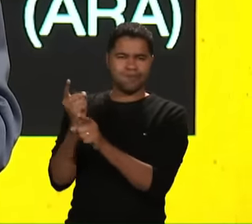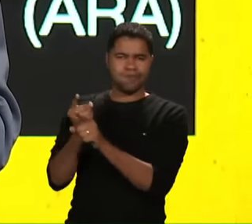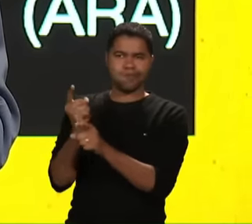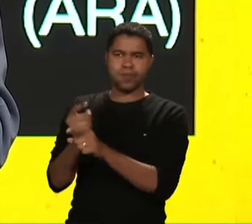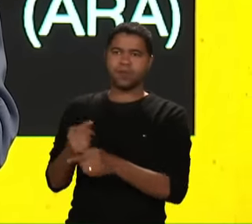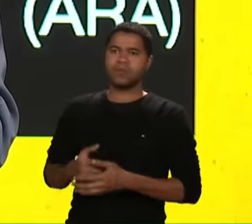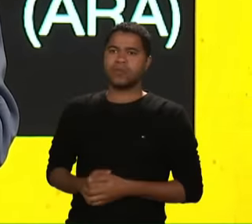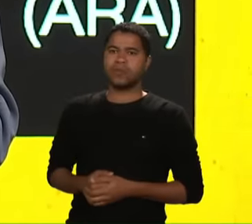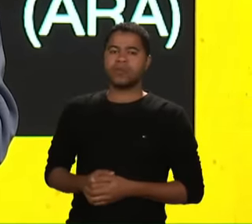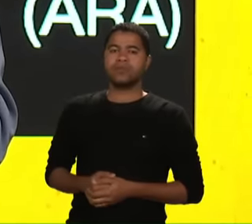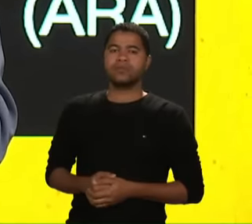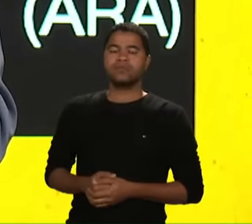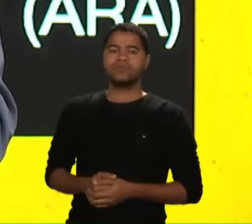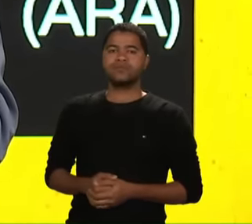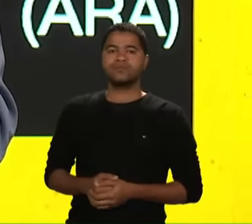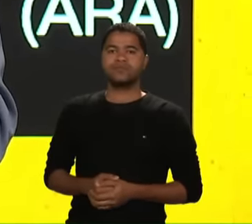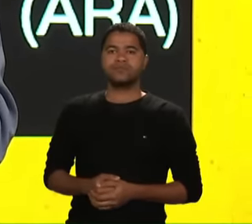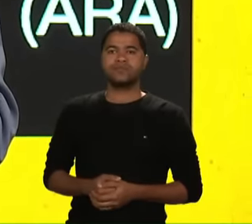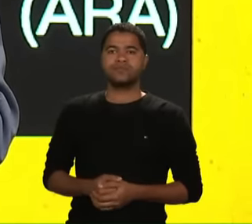No primeiro momento,